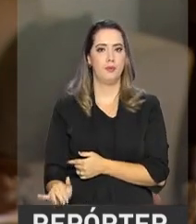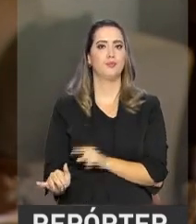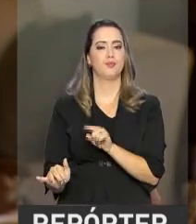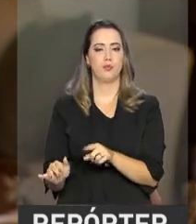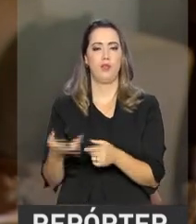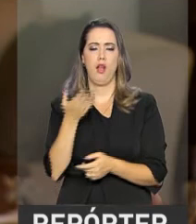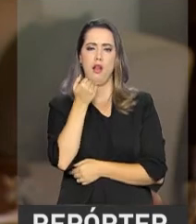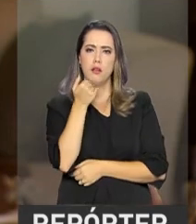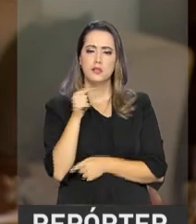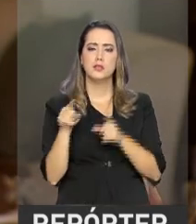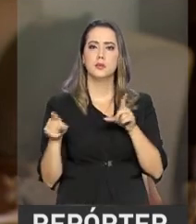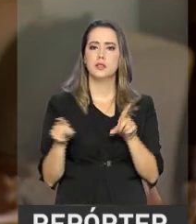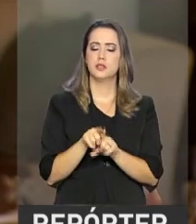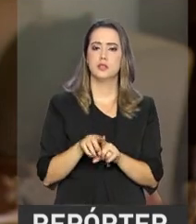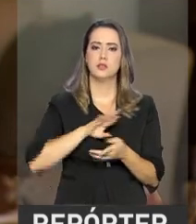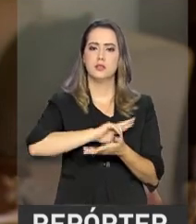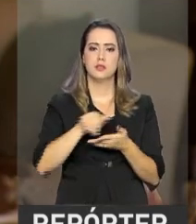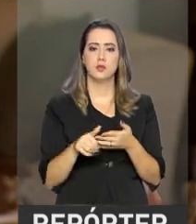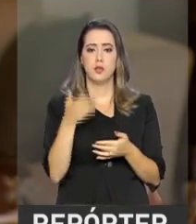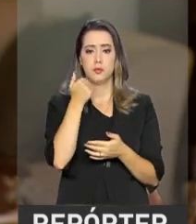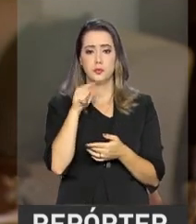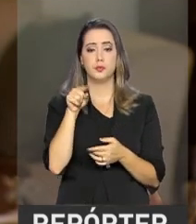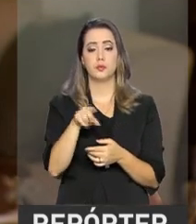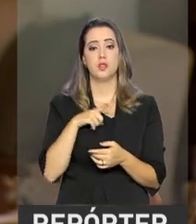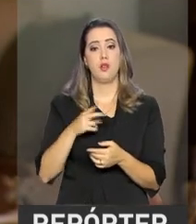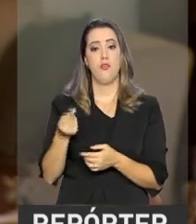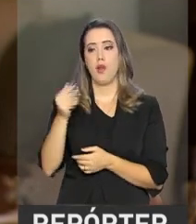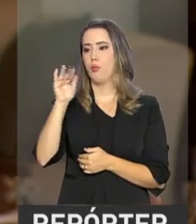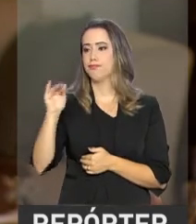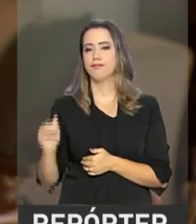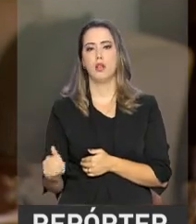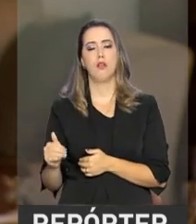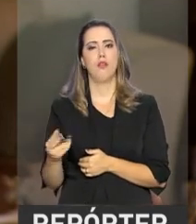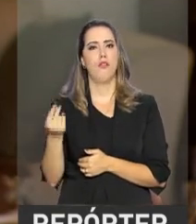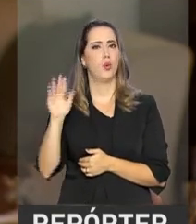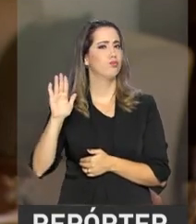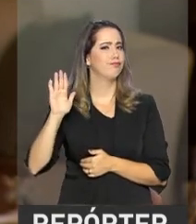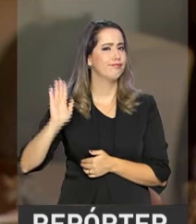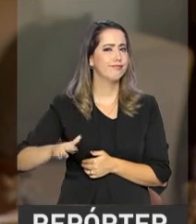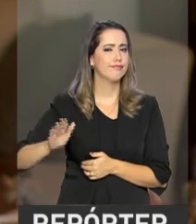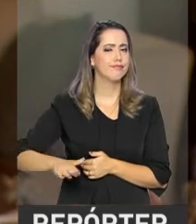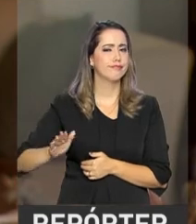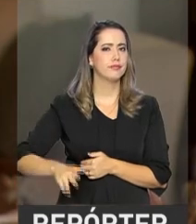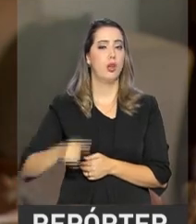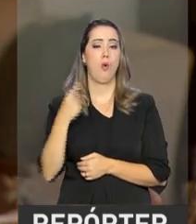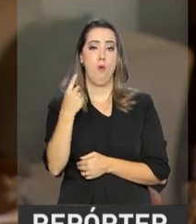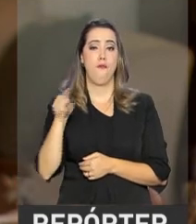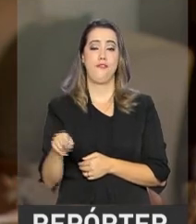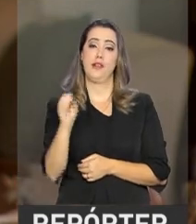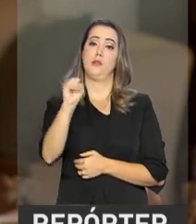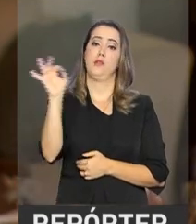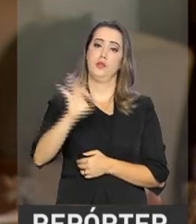alimentação e o conjunto alimentação teve deflação numa queda se não me engano de 1,8 por cento